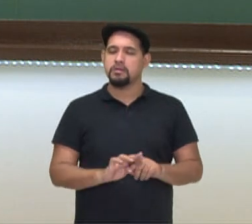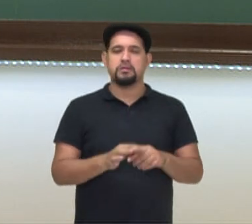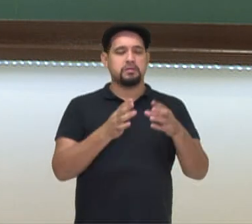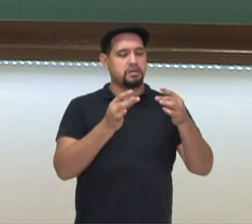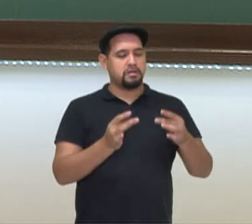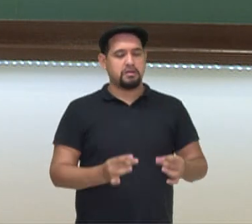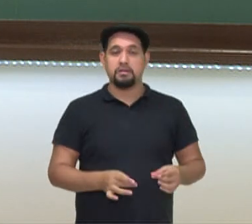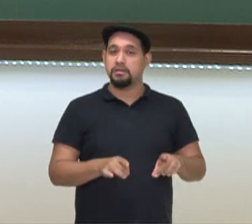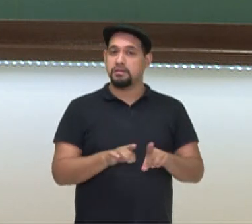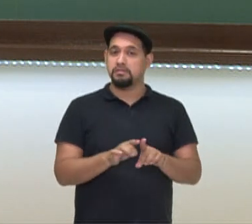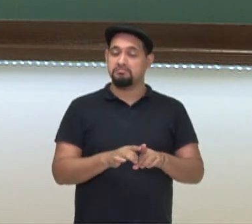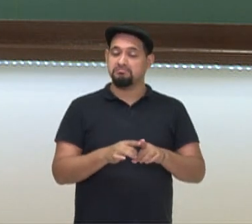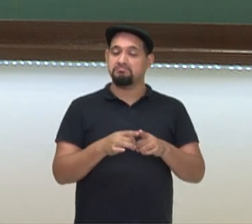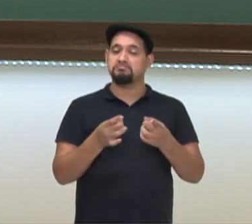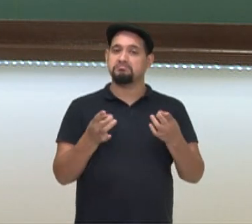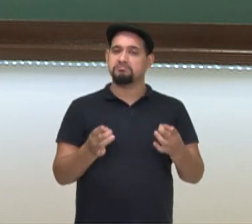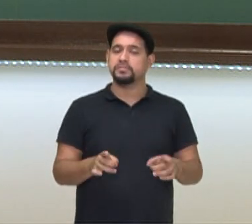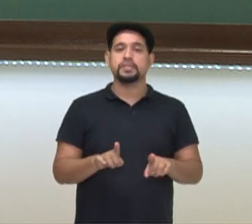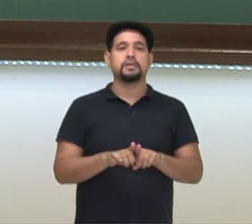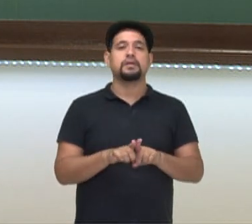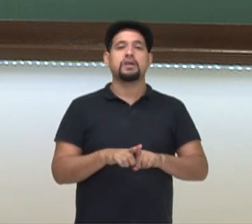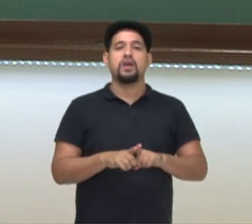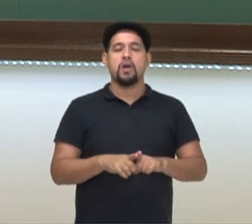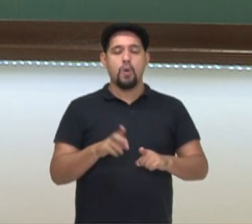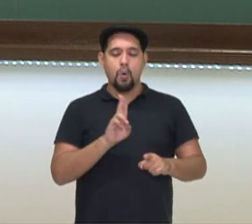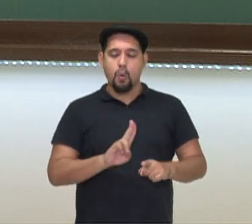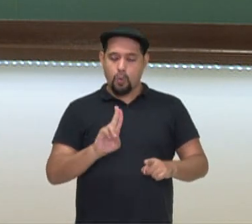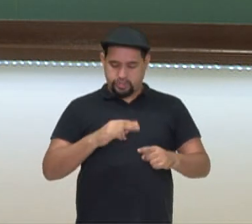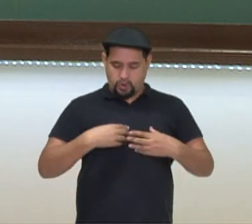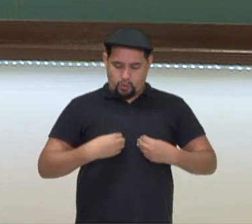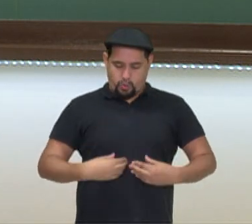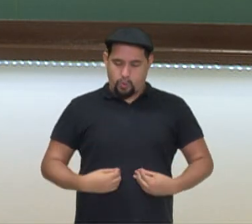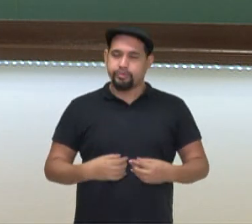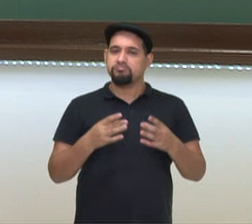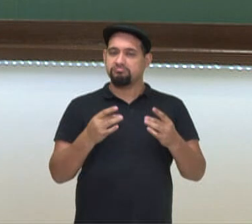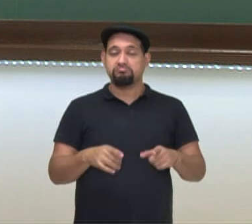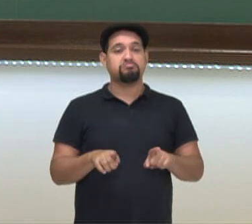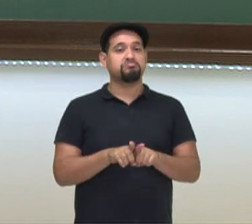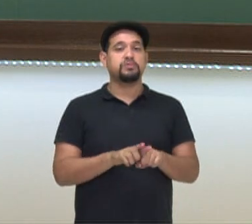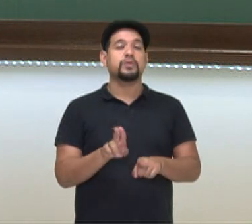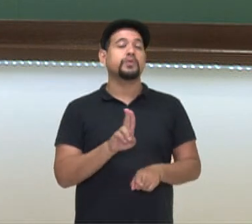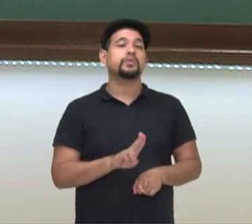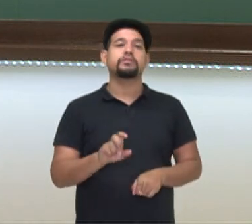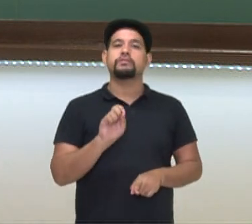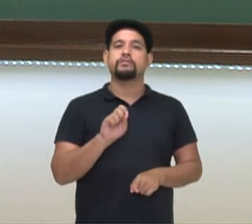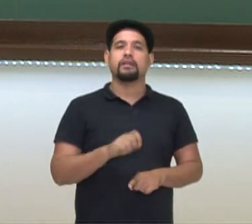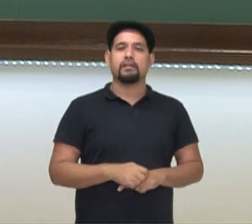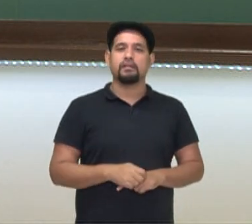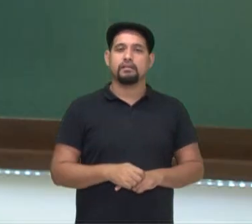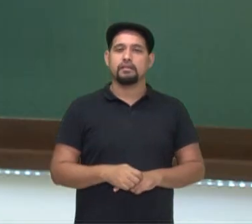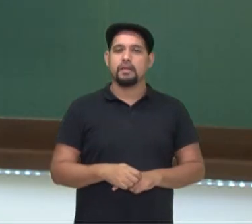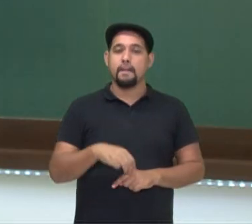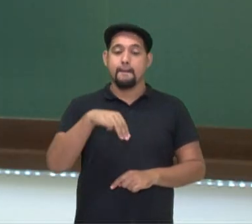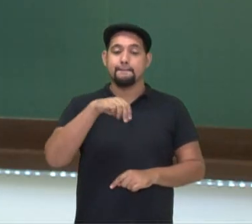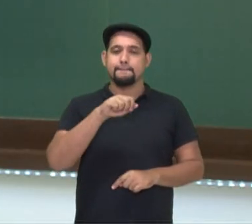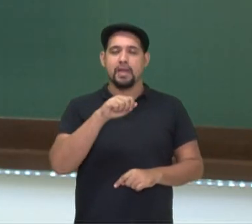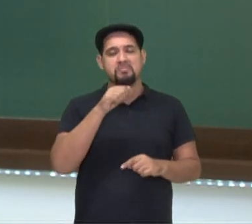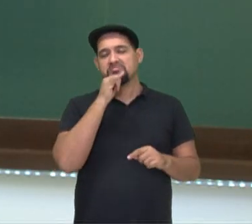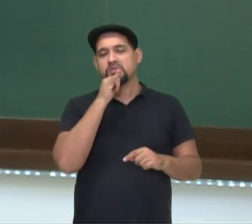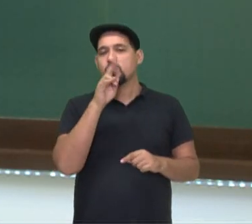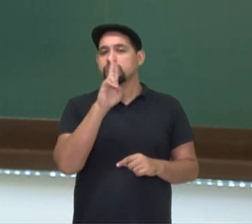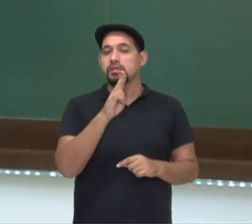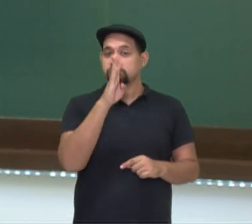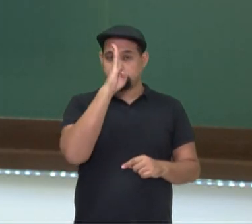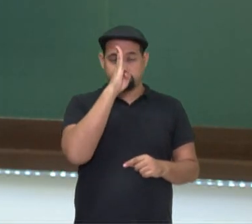tipos específicos, figurinos específicos, e eles usavam também meia máscara, ou seja, só cobria